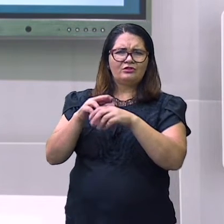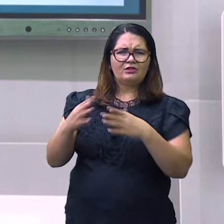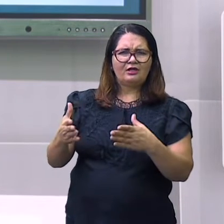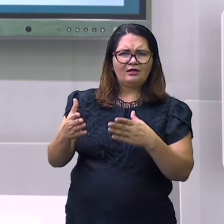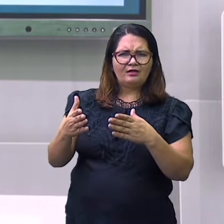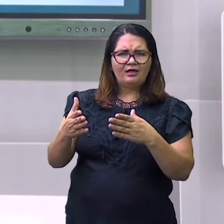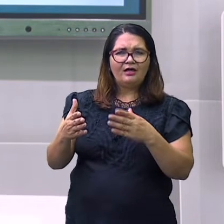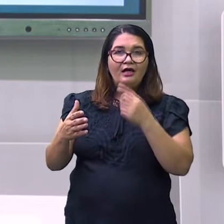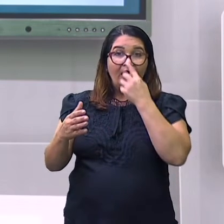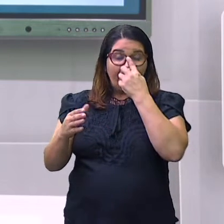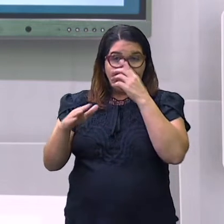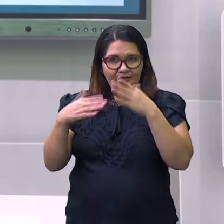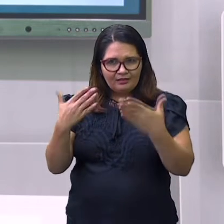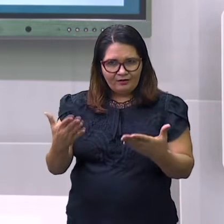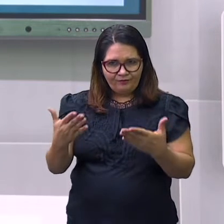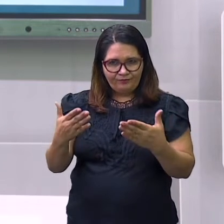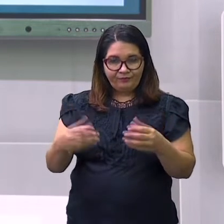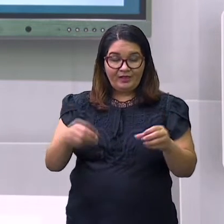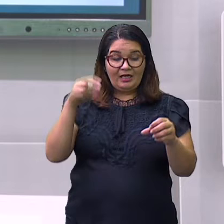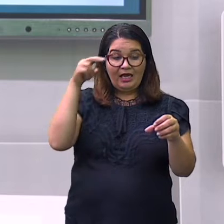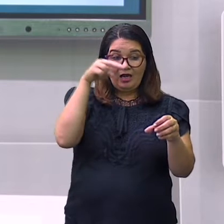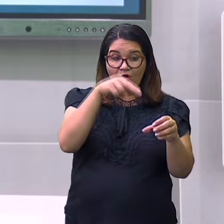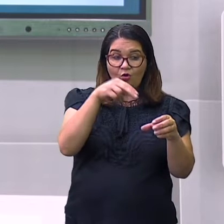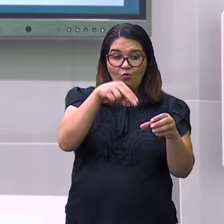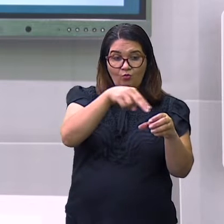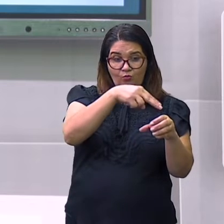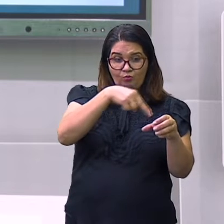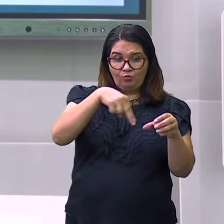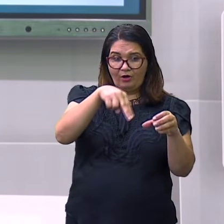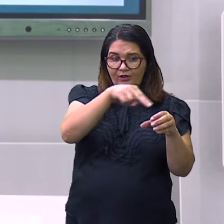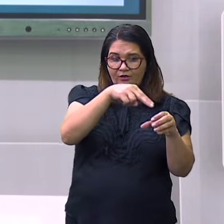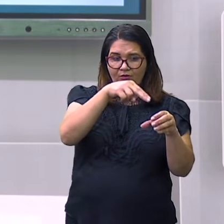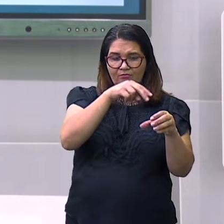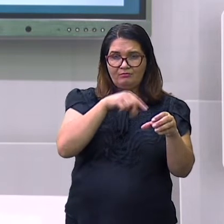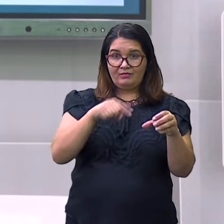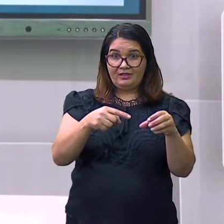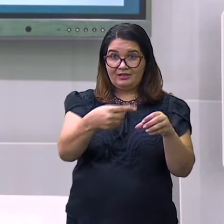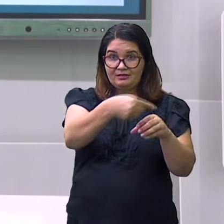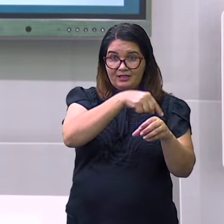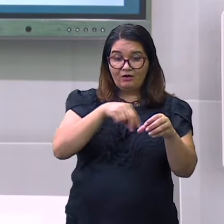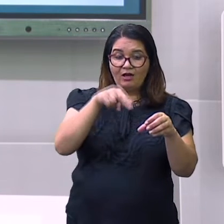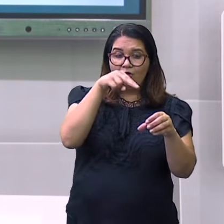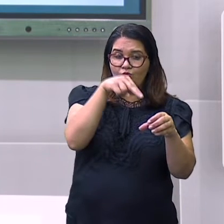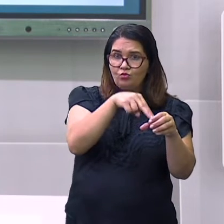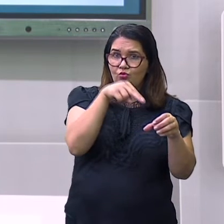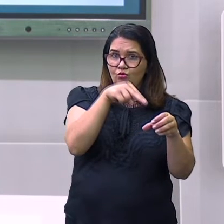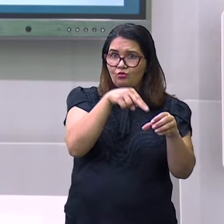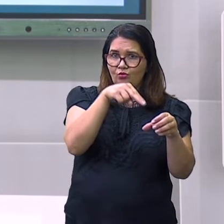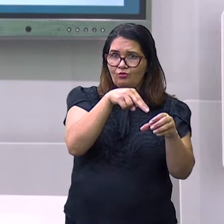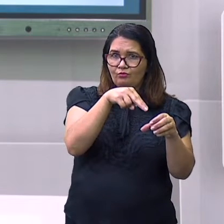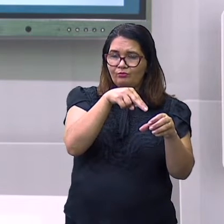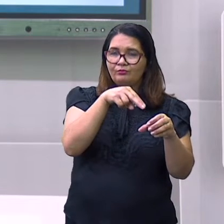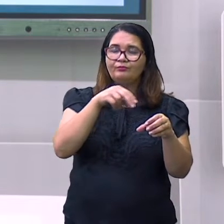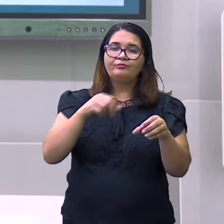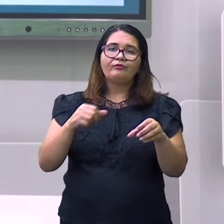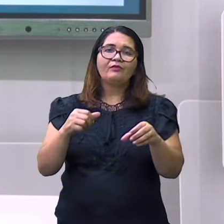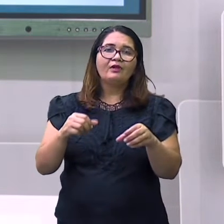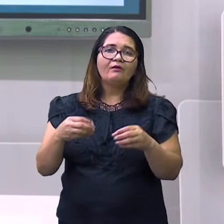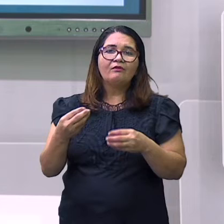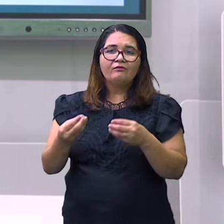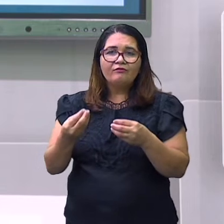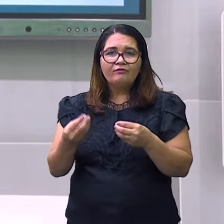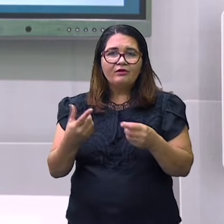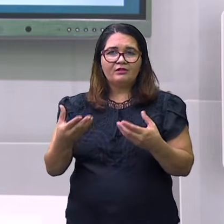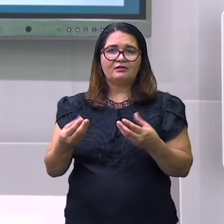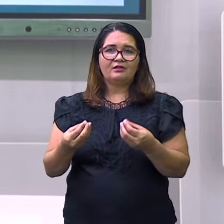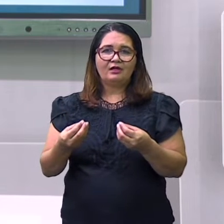totalmente envolvido por uma estrutura que é o retículo